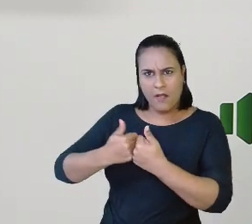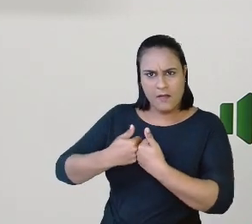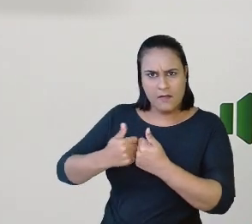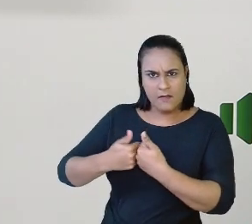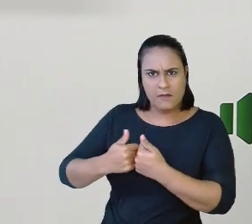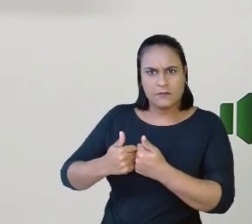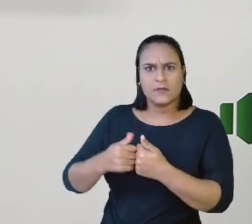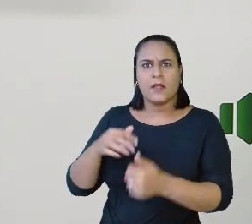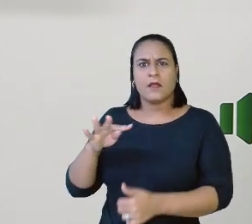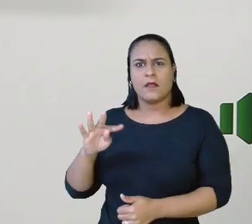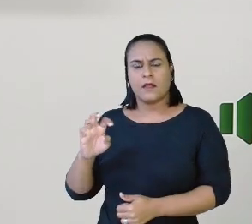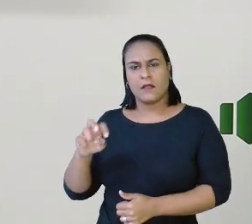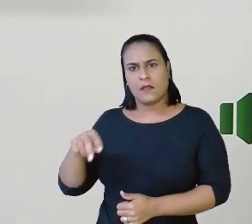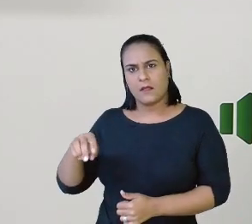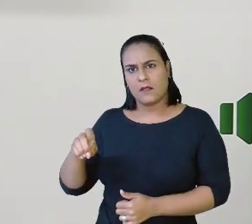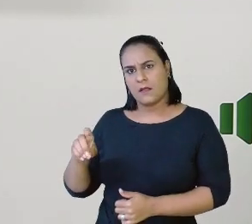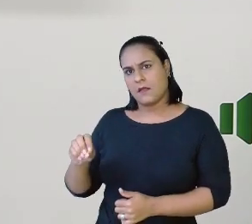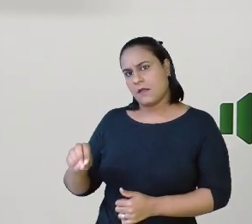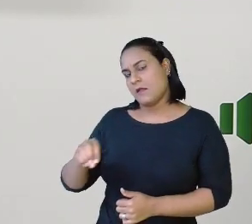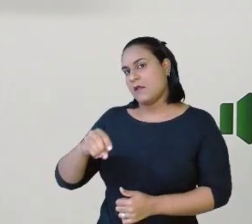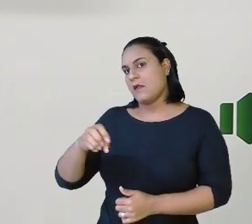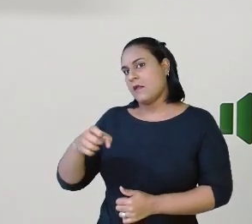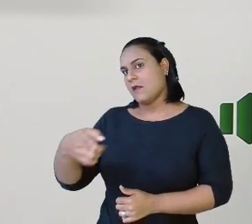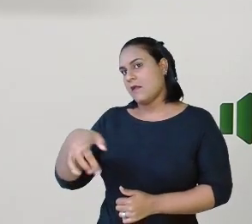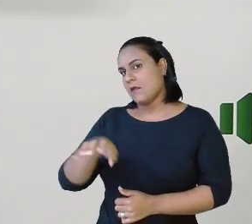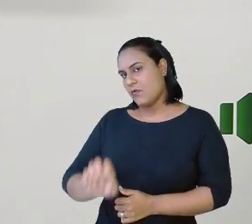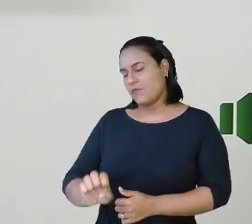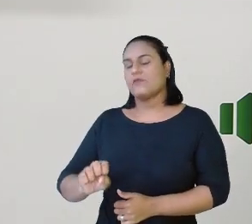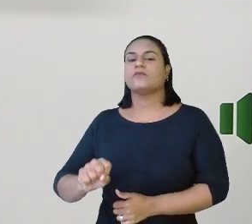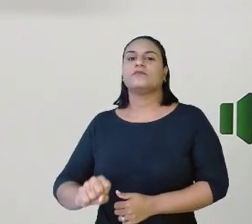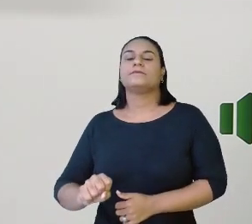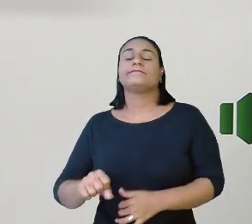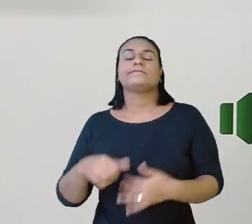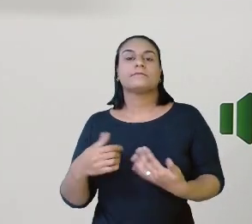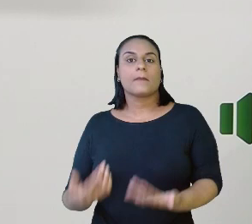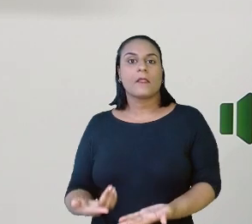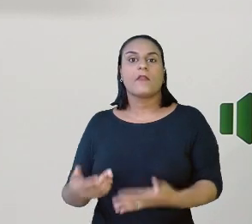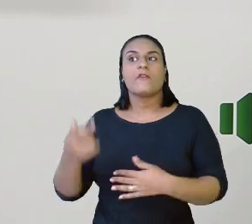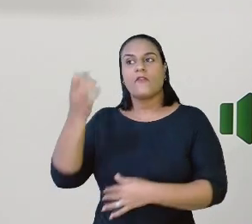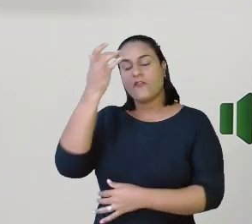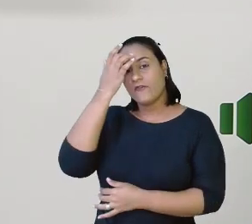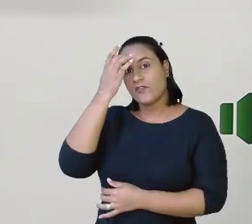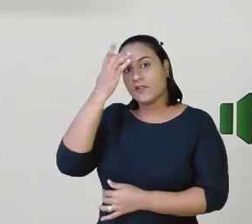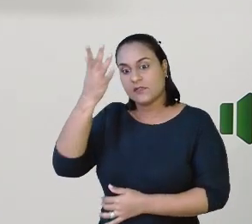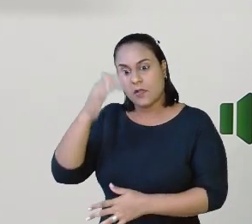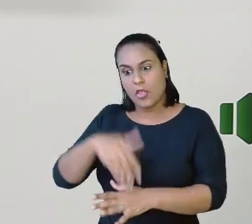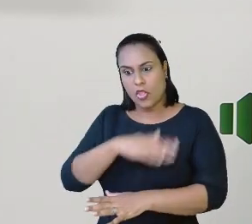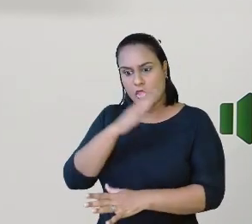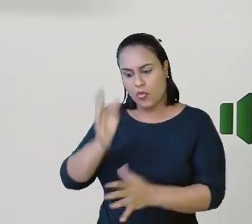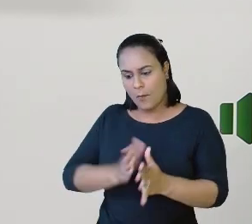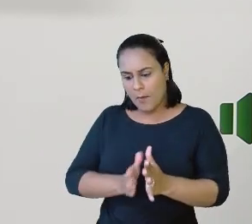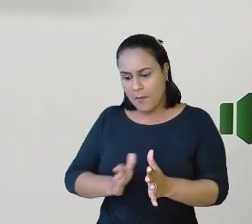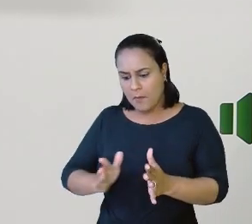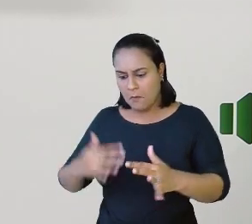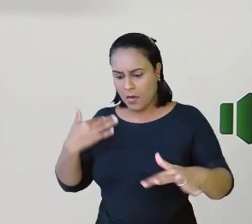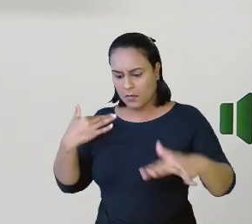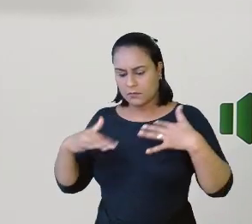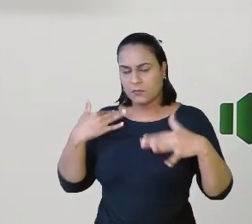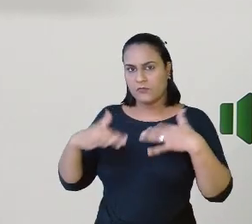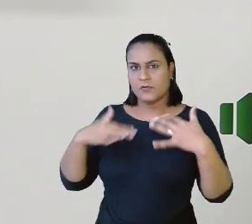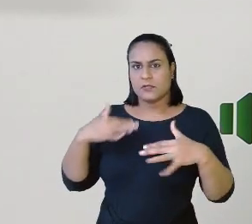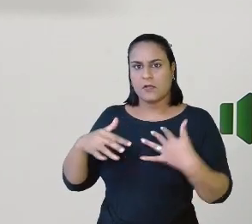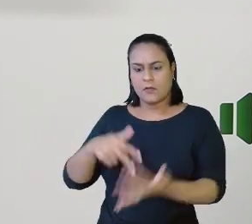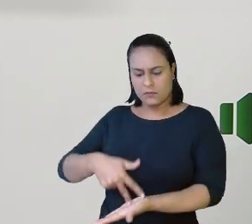articulações, tendões, que vão justamente facilitar todo esse processo aqui, de